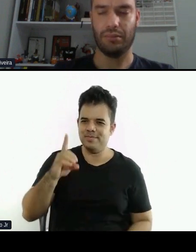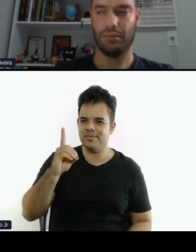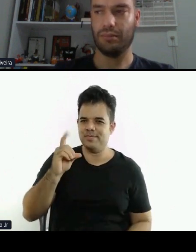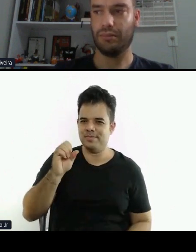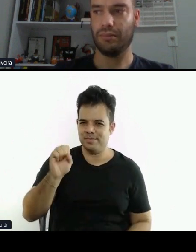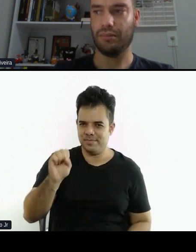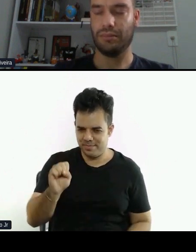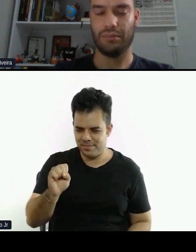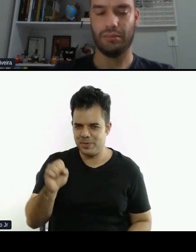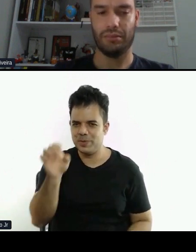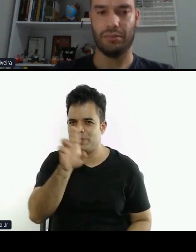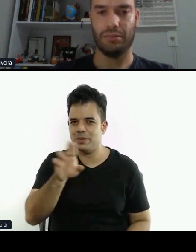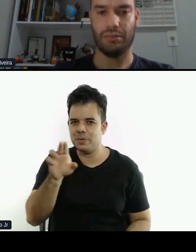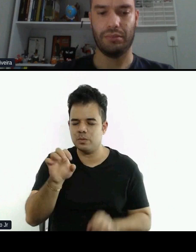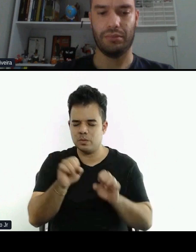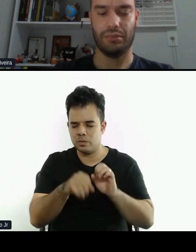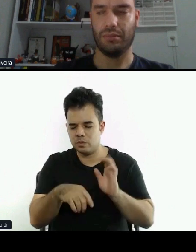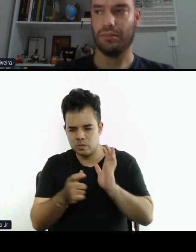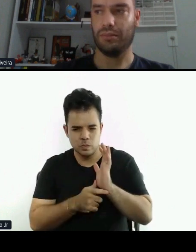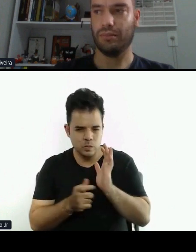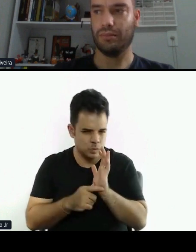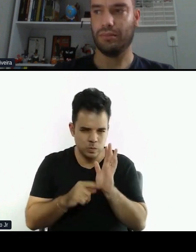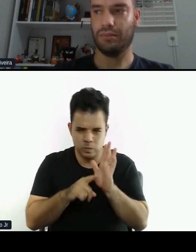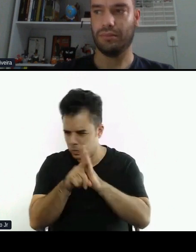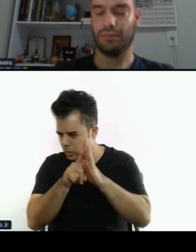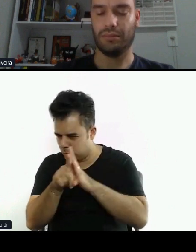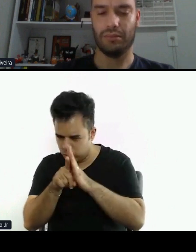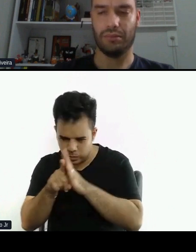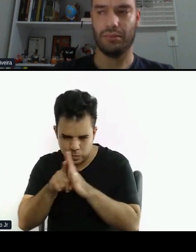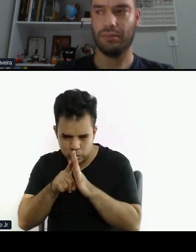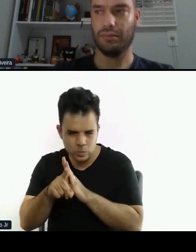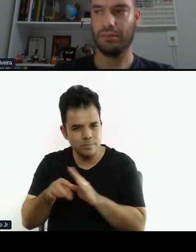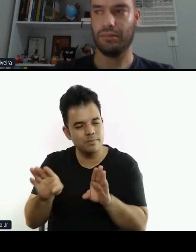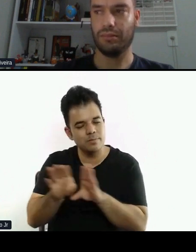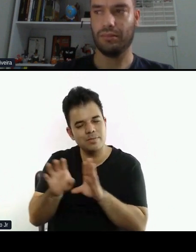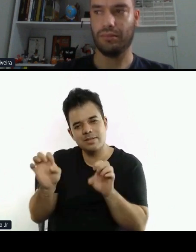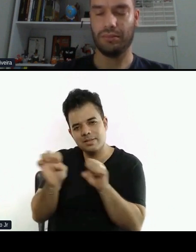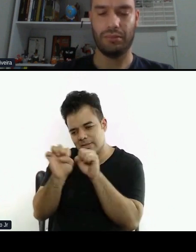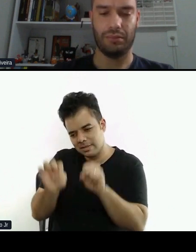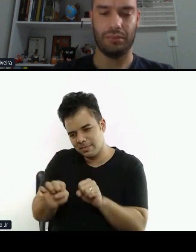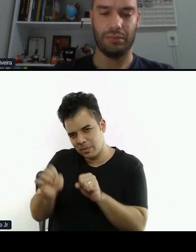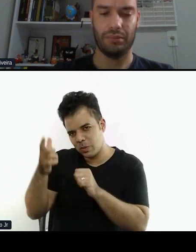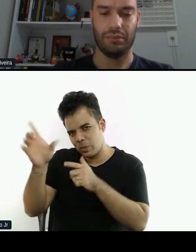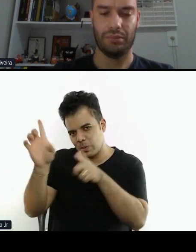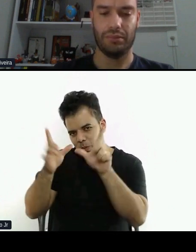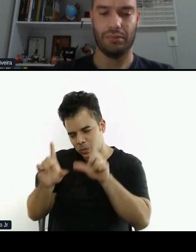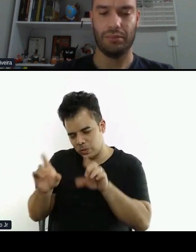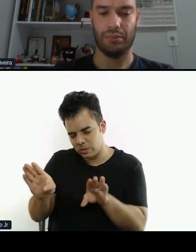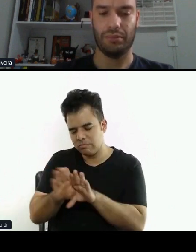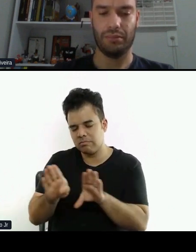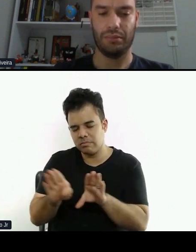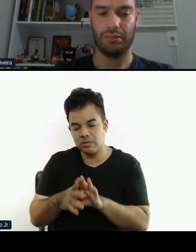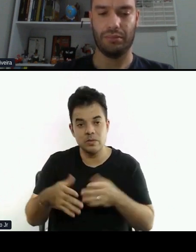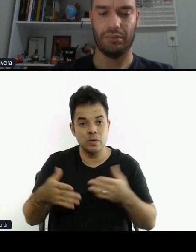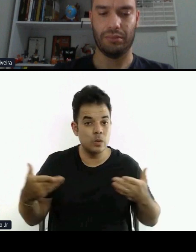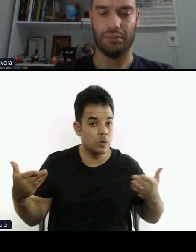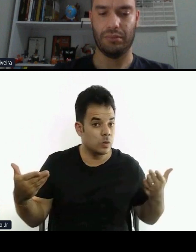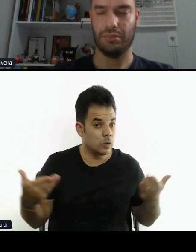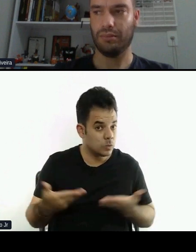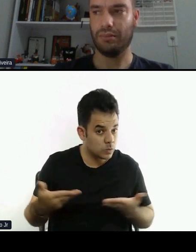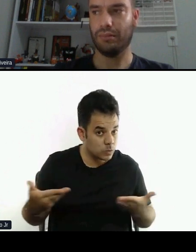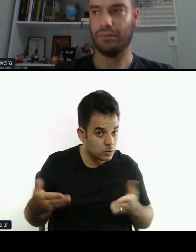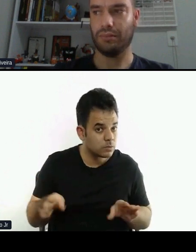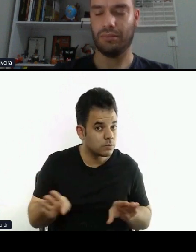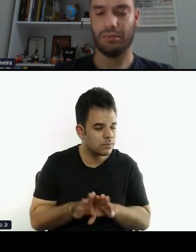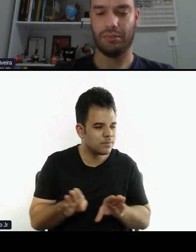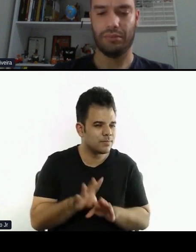gente avaliou na época, além de outros sistemas, né? E é fundamental, acho que hoje aí pegando TI,